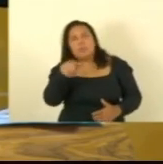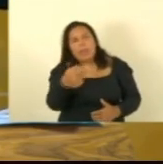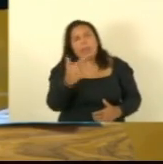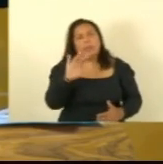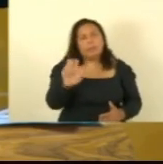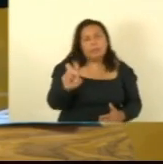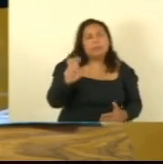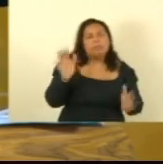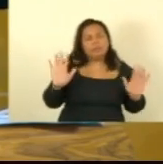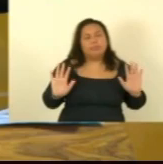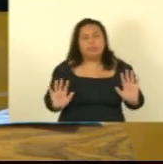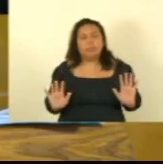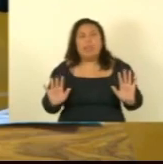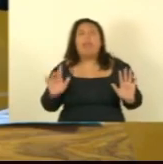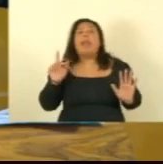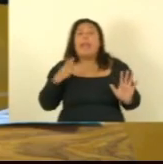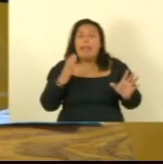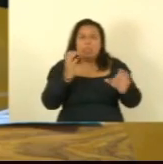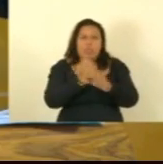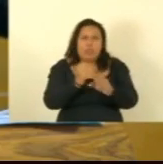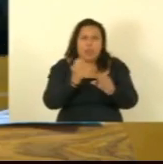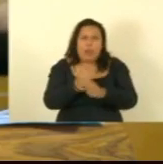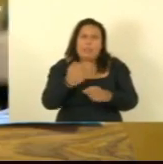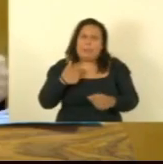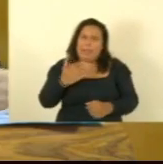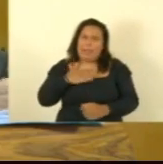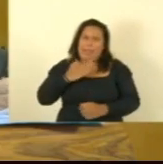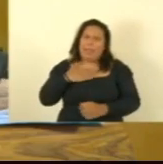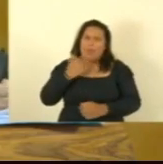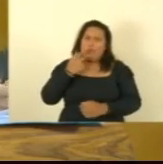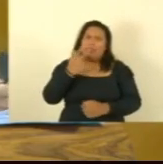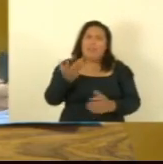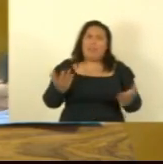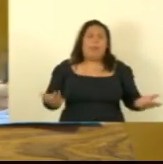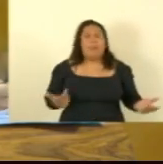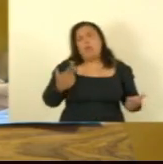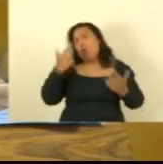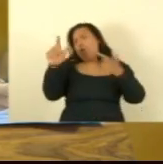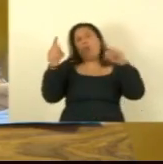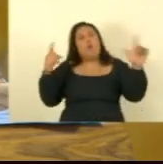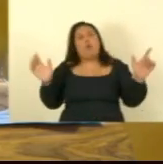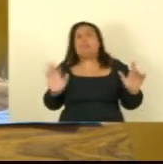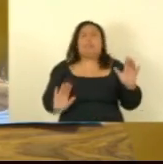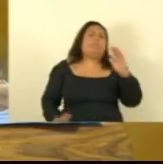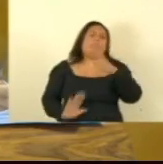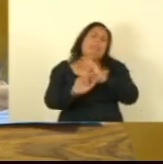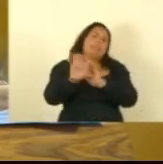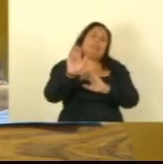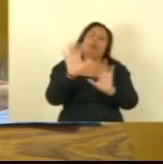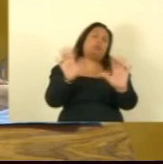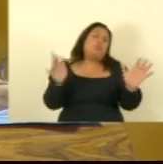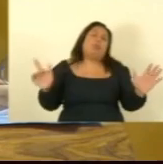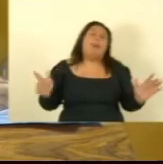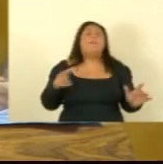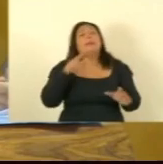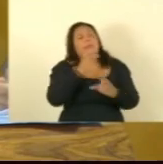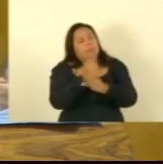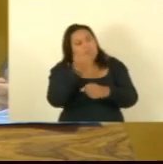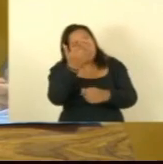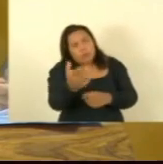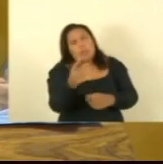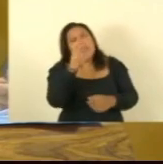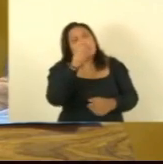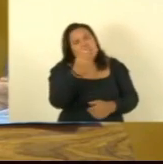7,5. É muita nota para Zé Esmeraldo te dar para você. Porque para outro eu não dou nem 5, mas para você eu dou